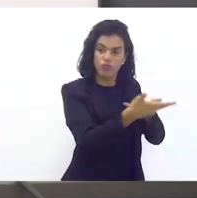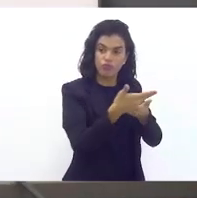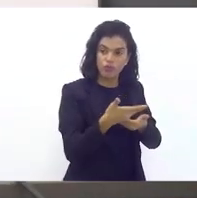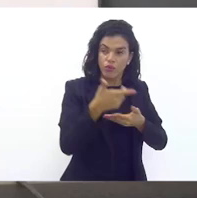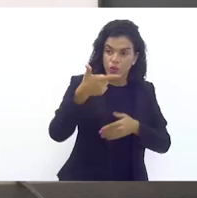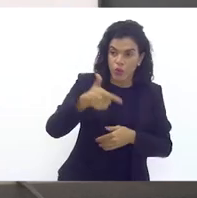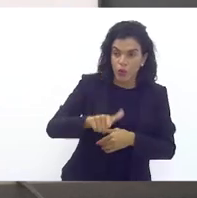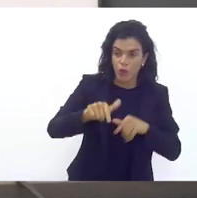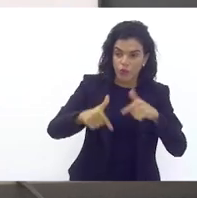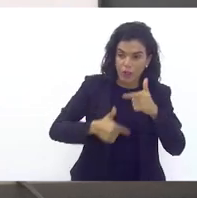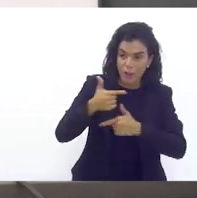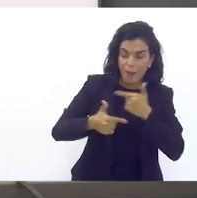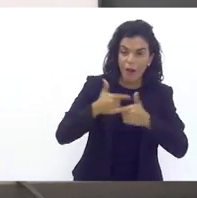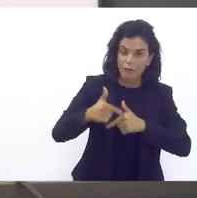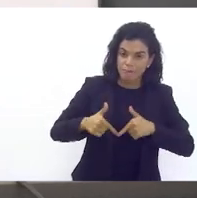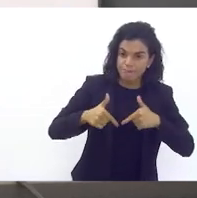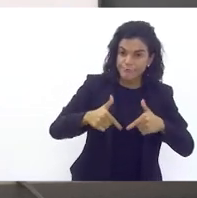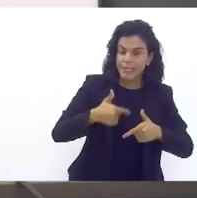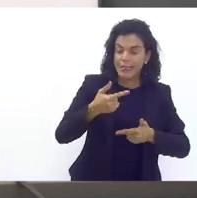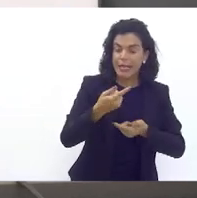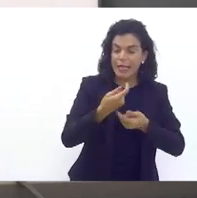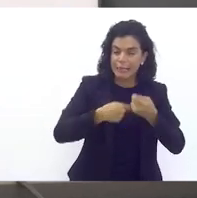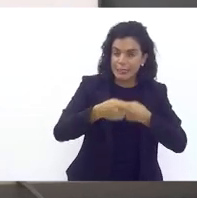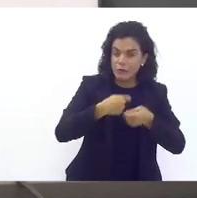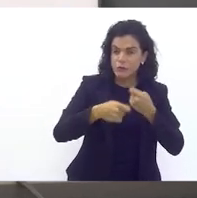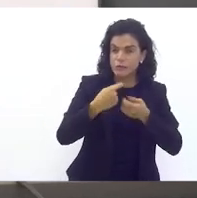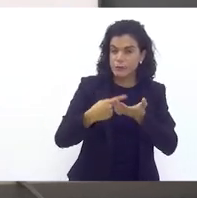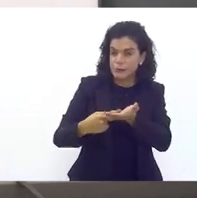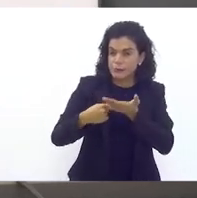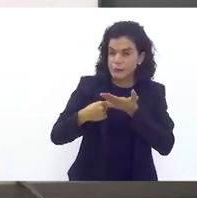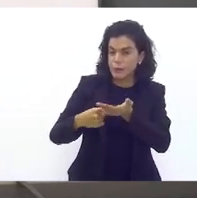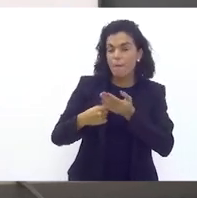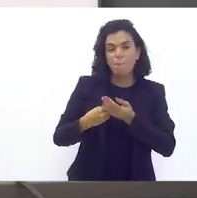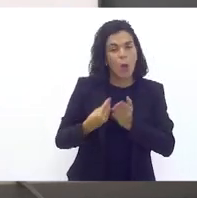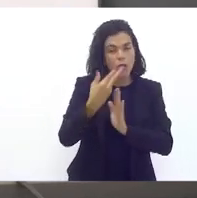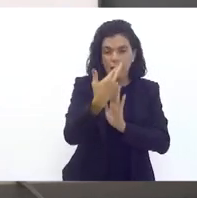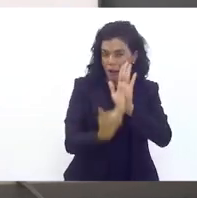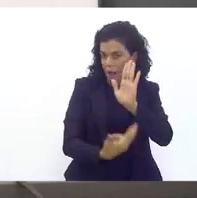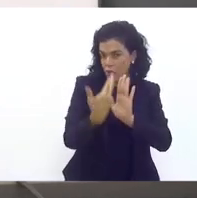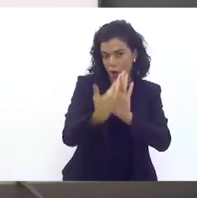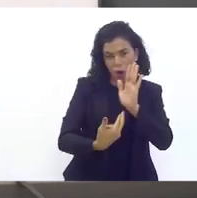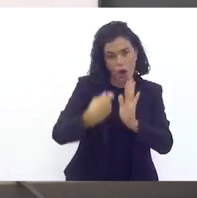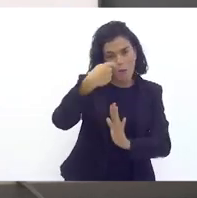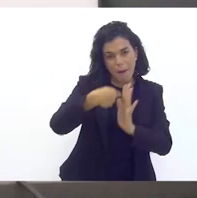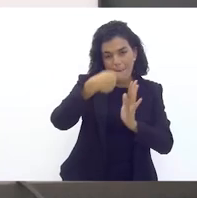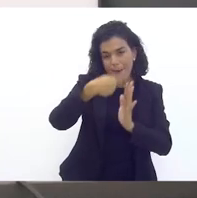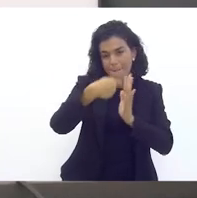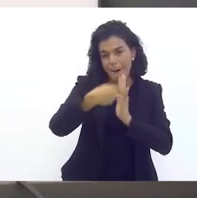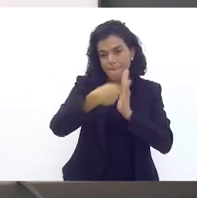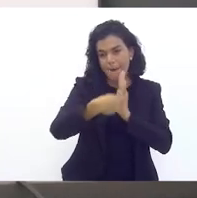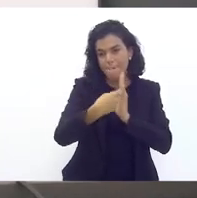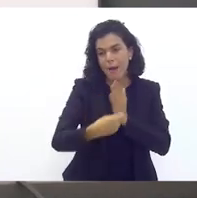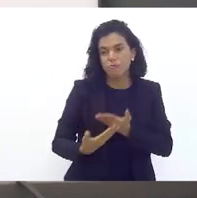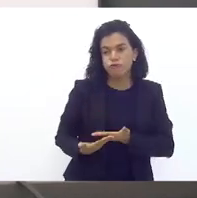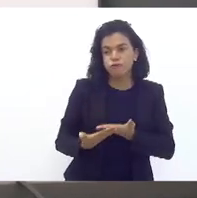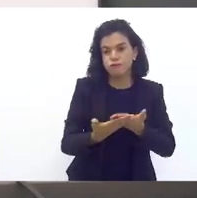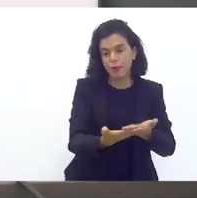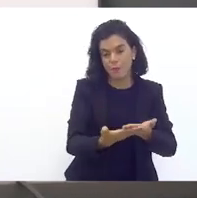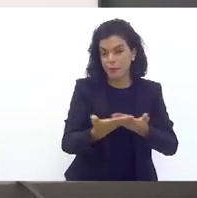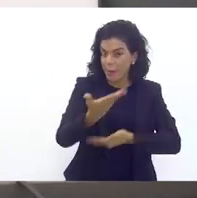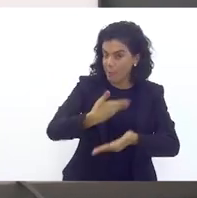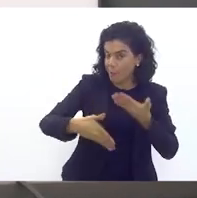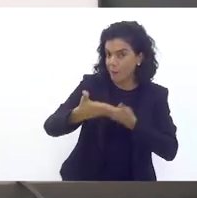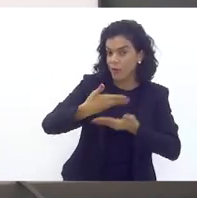reinstalada o quanto antes, né? E a gente pode estar dando relatórios periódicos aqui para esta comissão, porque é importante a gente trocar com o